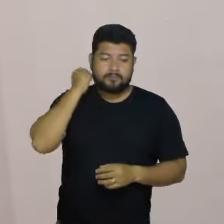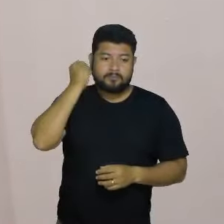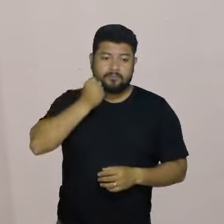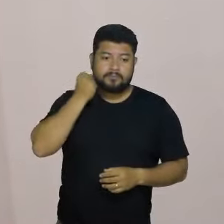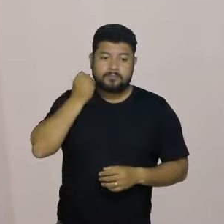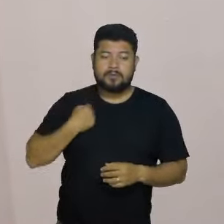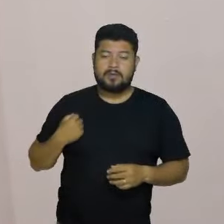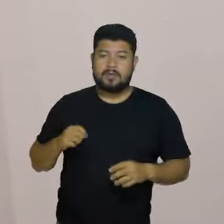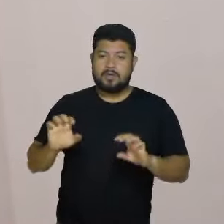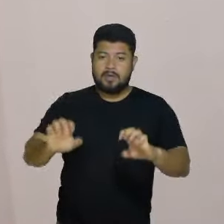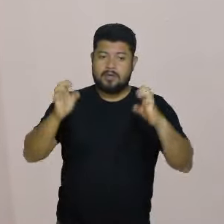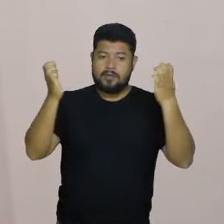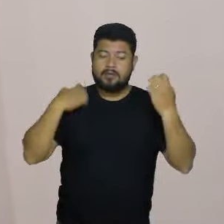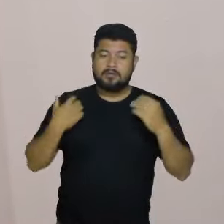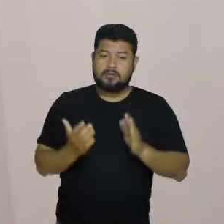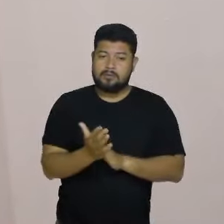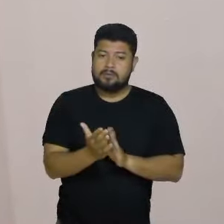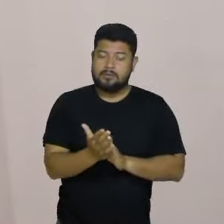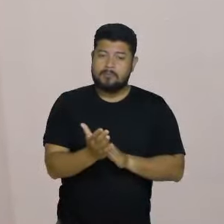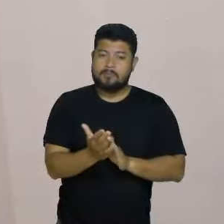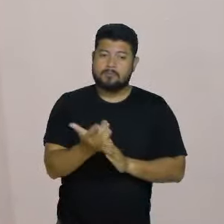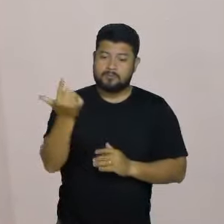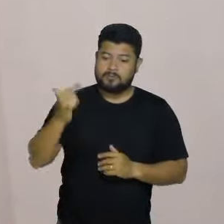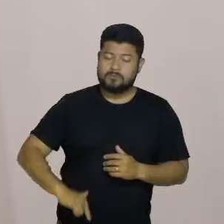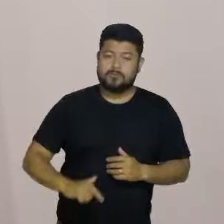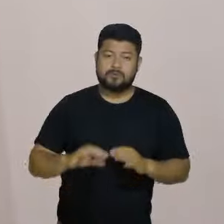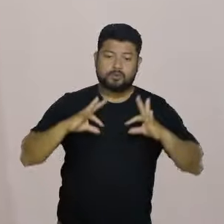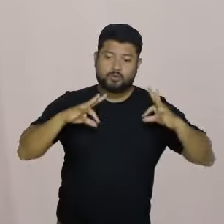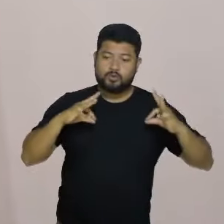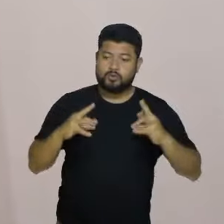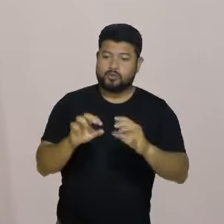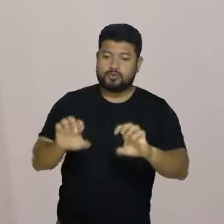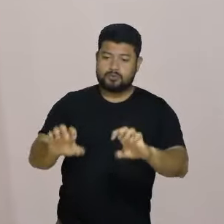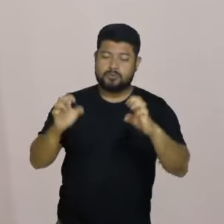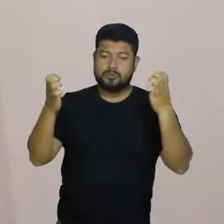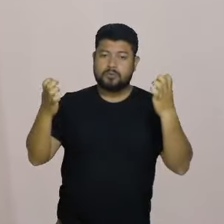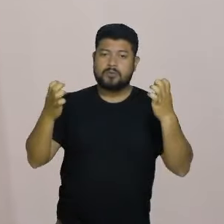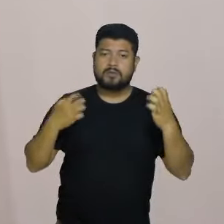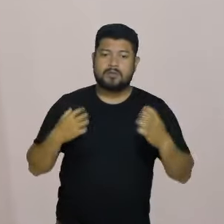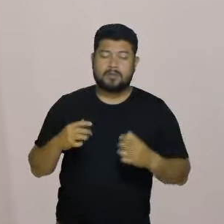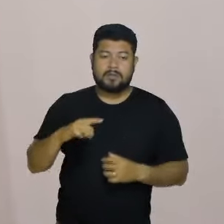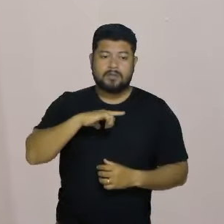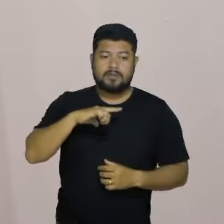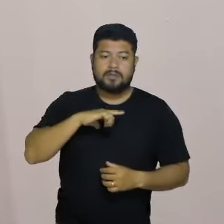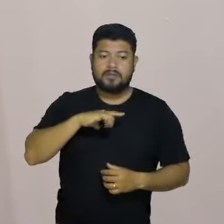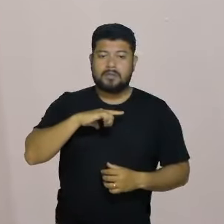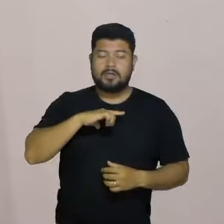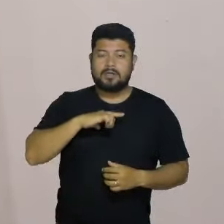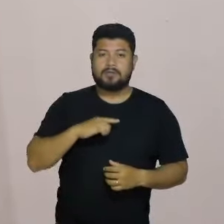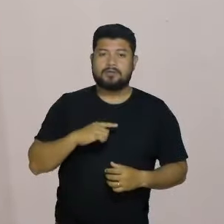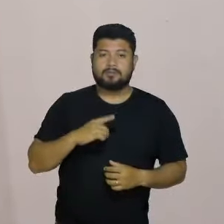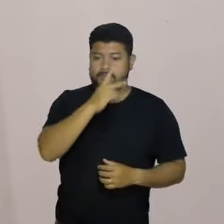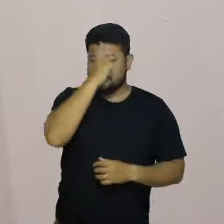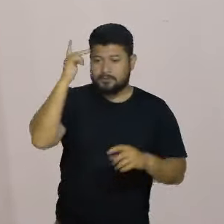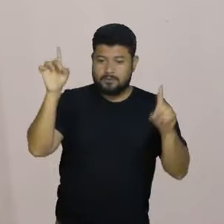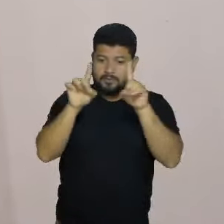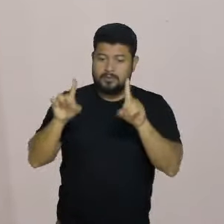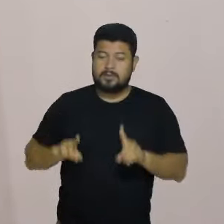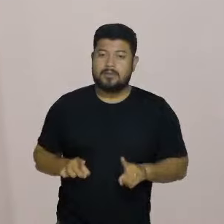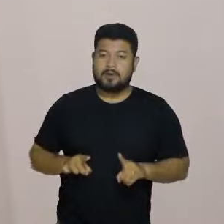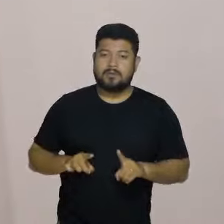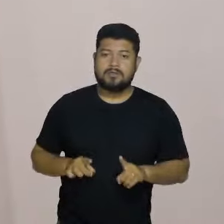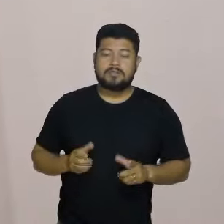também parabenizar mais uma vez de todos os eventos que foram feitos para as pessoas com deficiência através da Escola